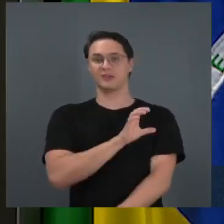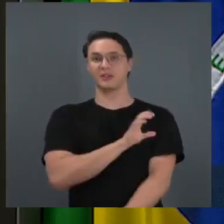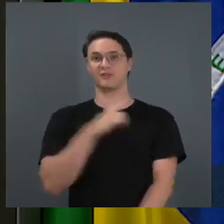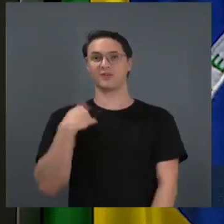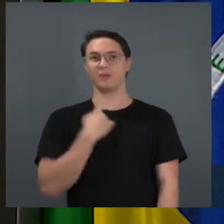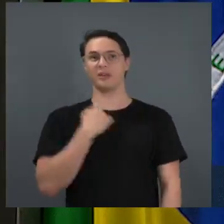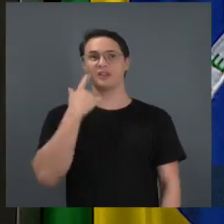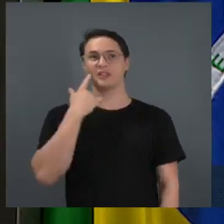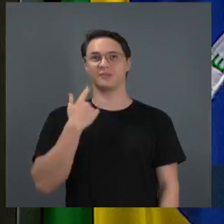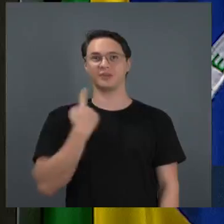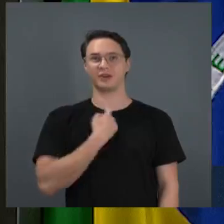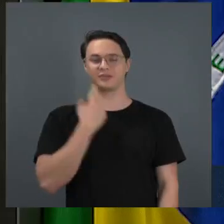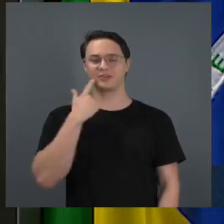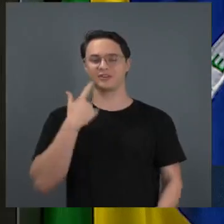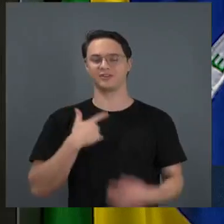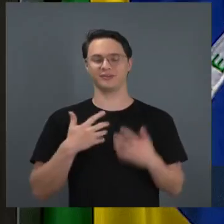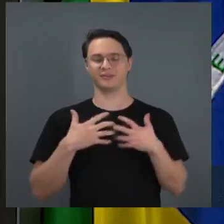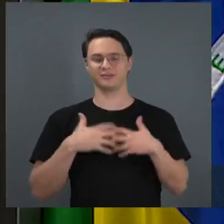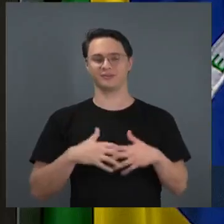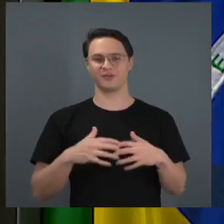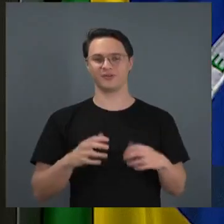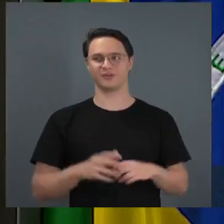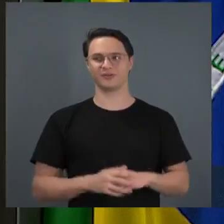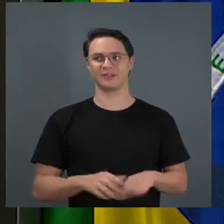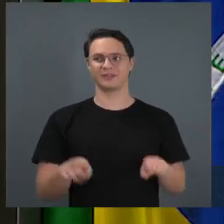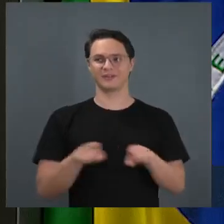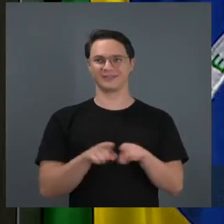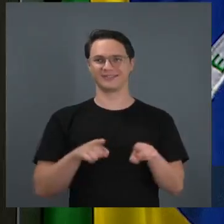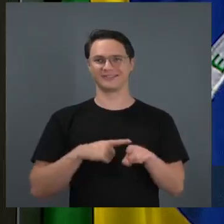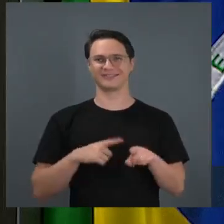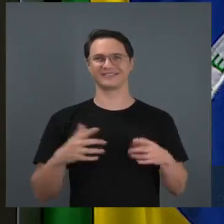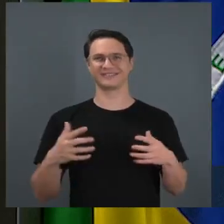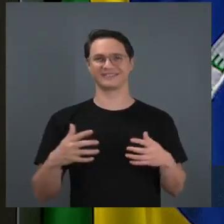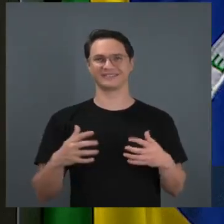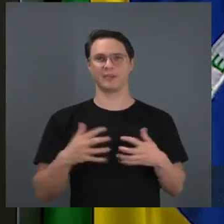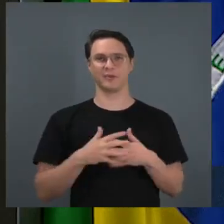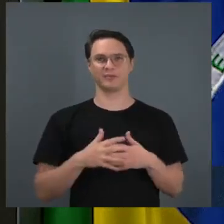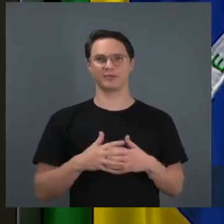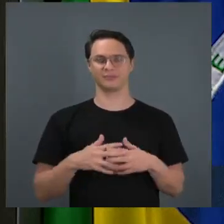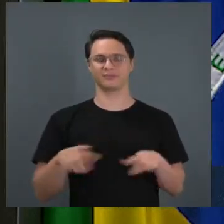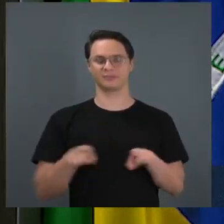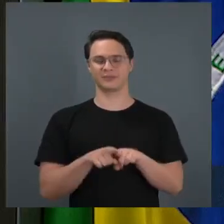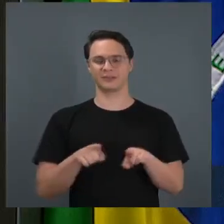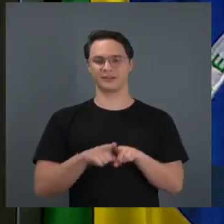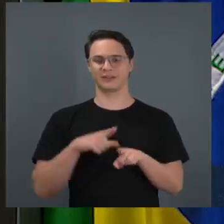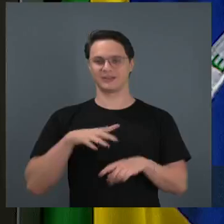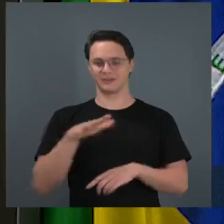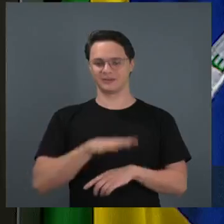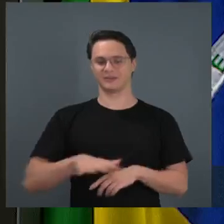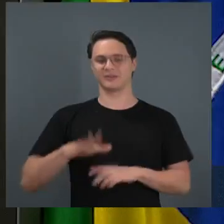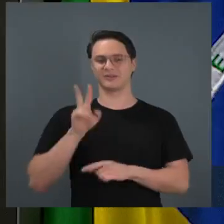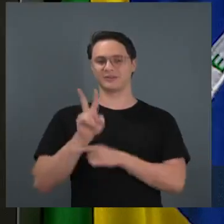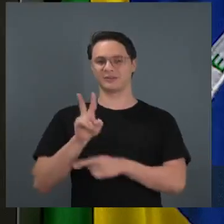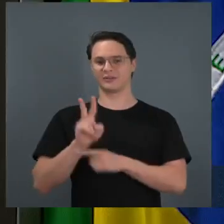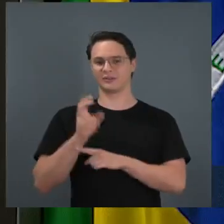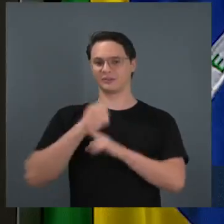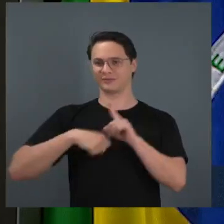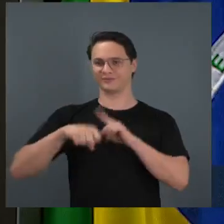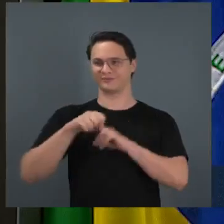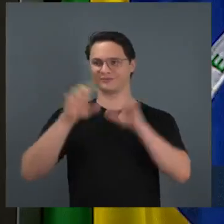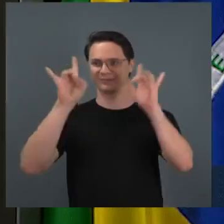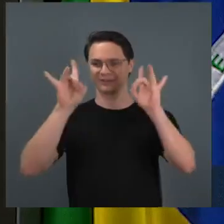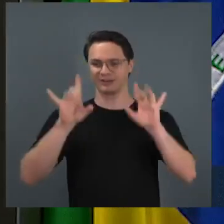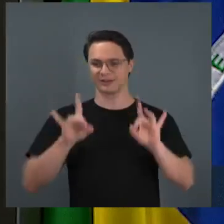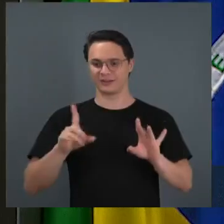Proteção Social e Especial de média complexidade do Departamento de Proteção Social e Especial